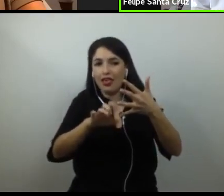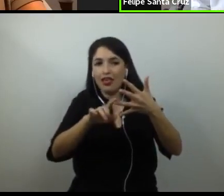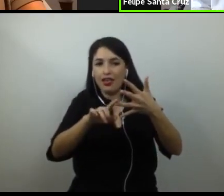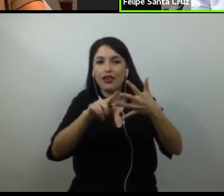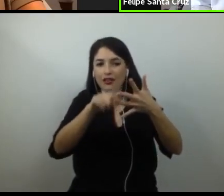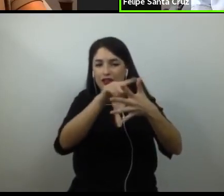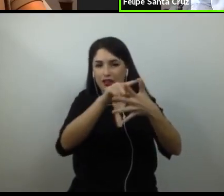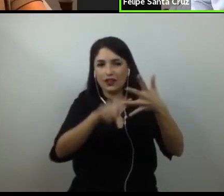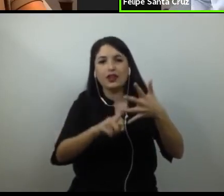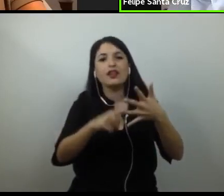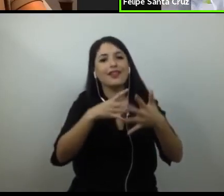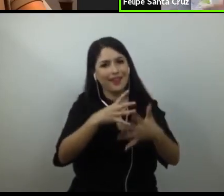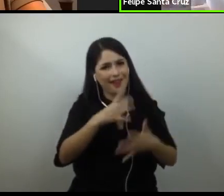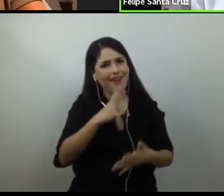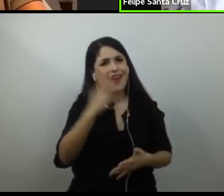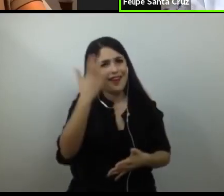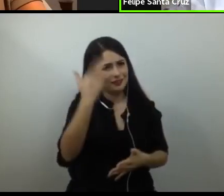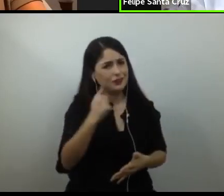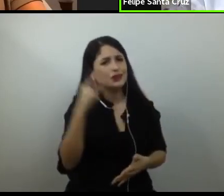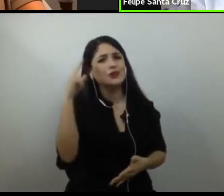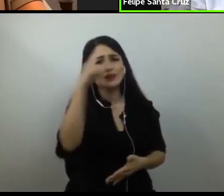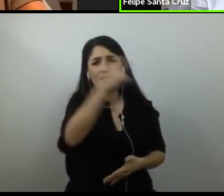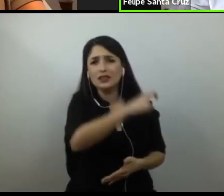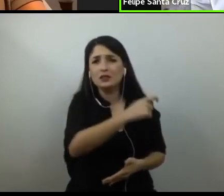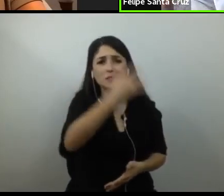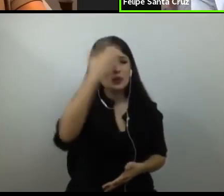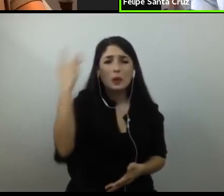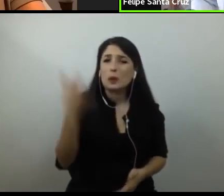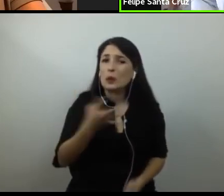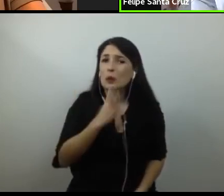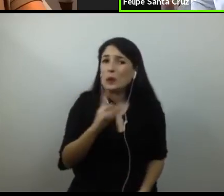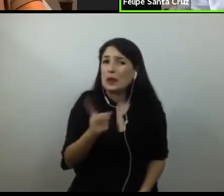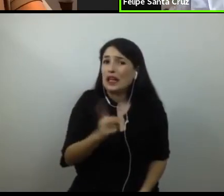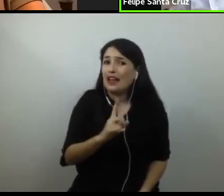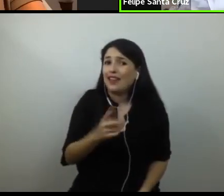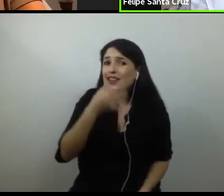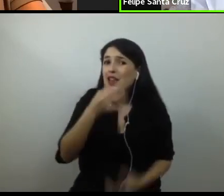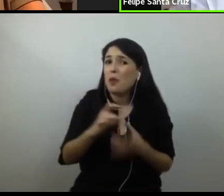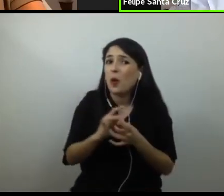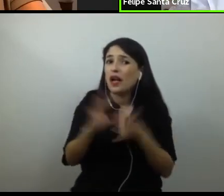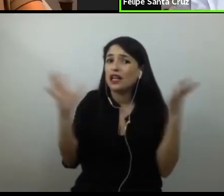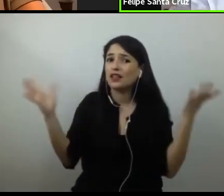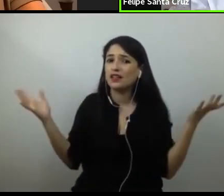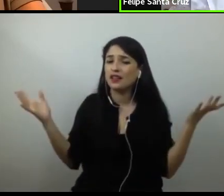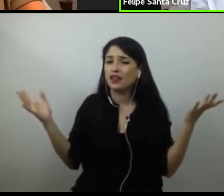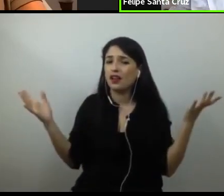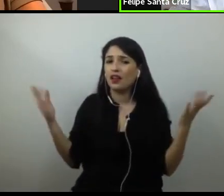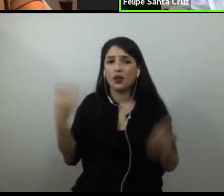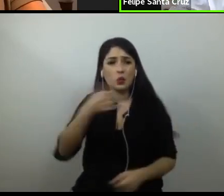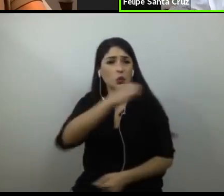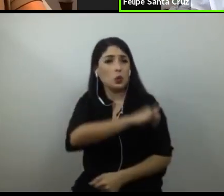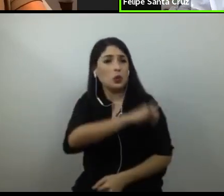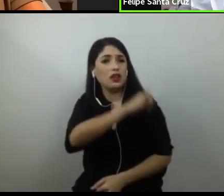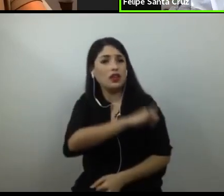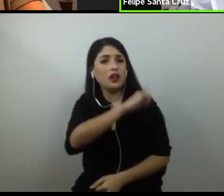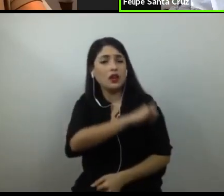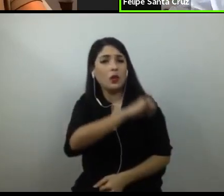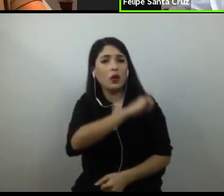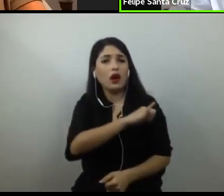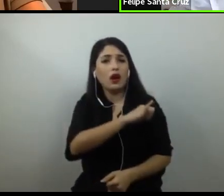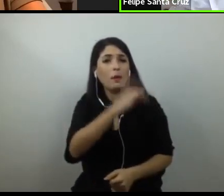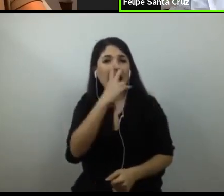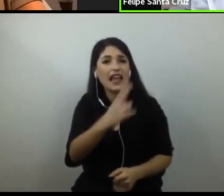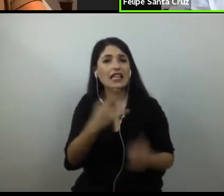presidente, deve ter essa compreensão, que as pessoas não reconheceram a democracia. Aqui no Rio de Janeiro, elas estão presas dentro da